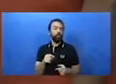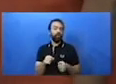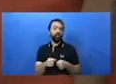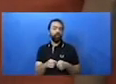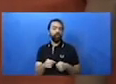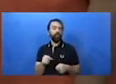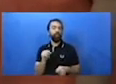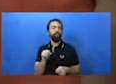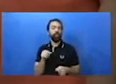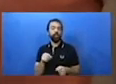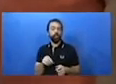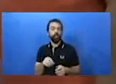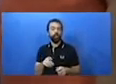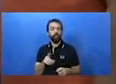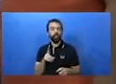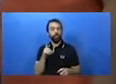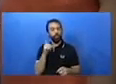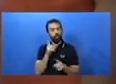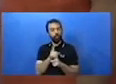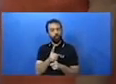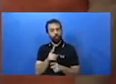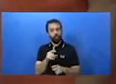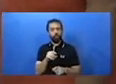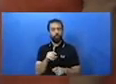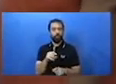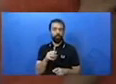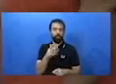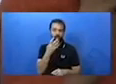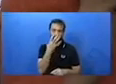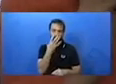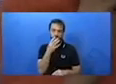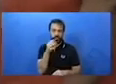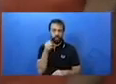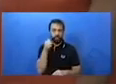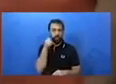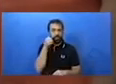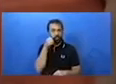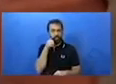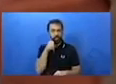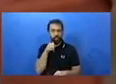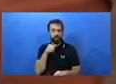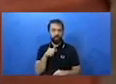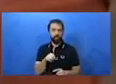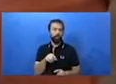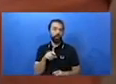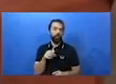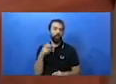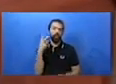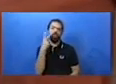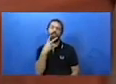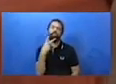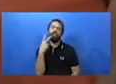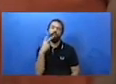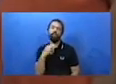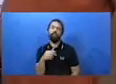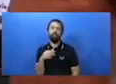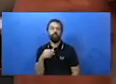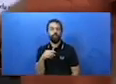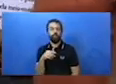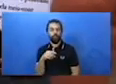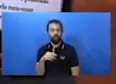Ele procura agradá-la, dizendo, vem cá, meu bocado. Olha lá, grafia